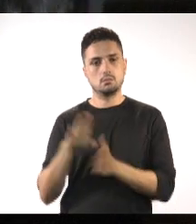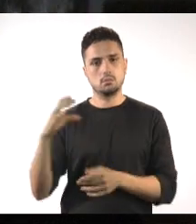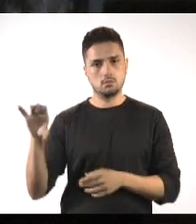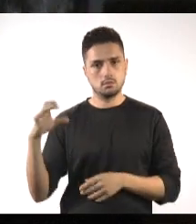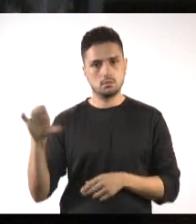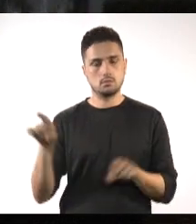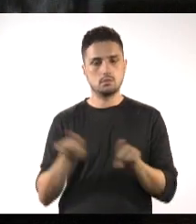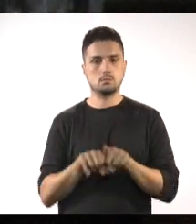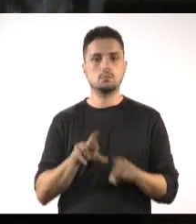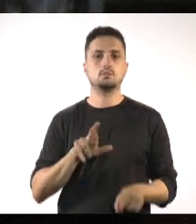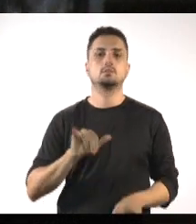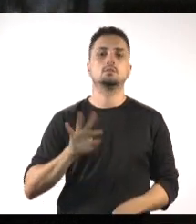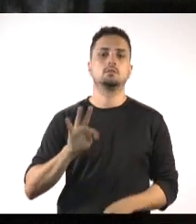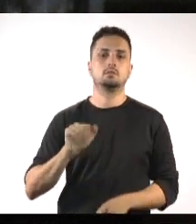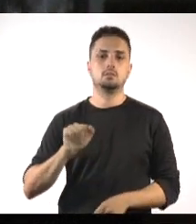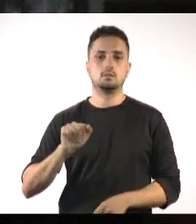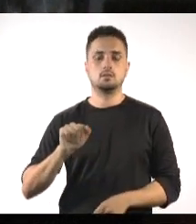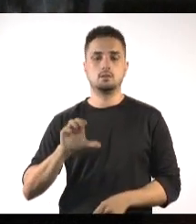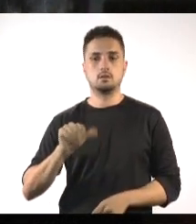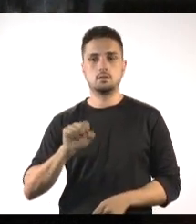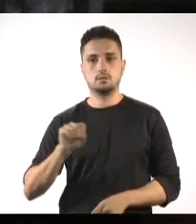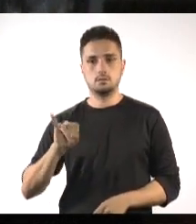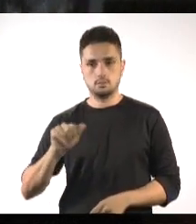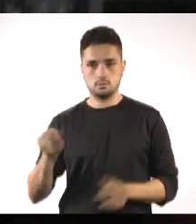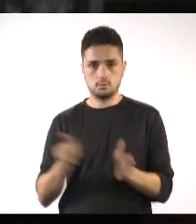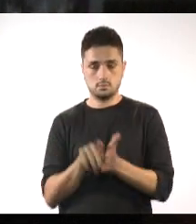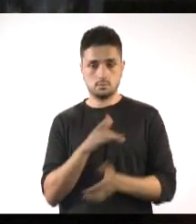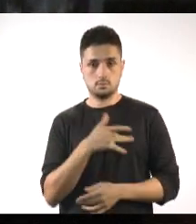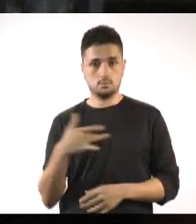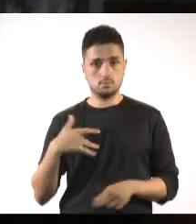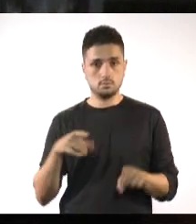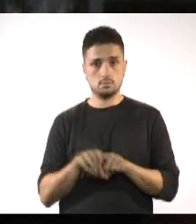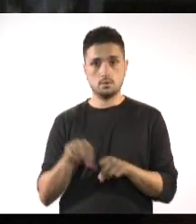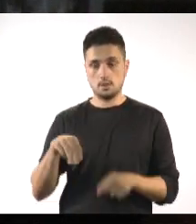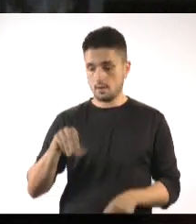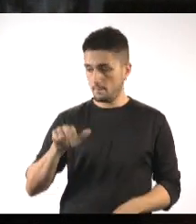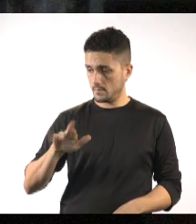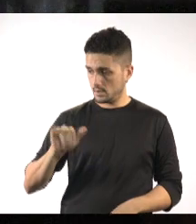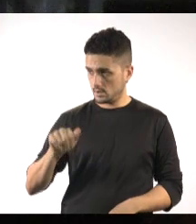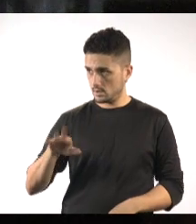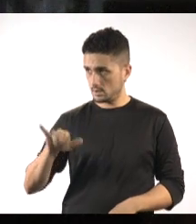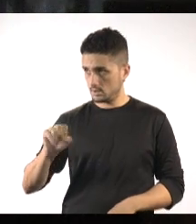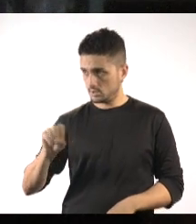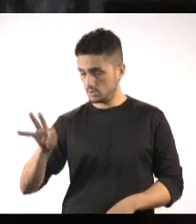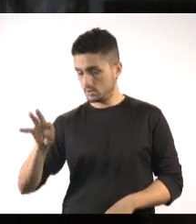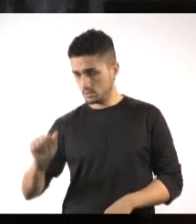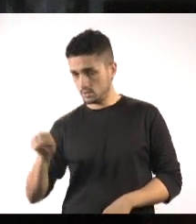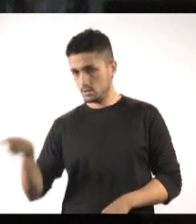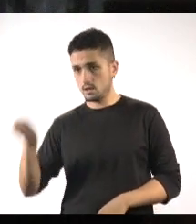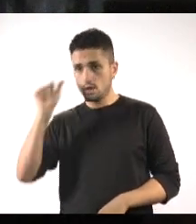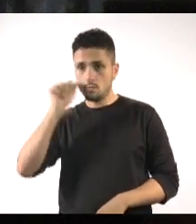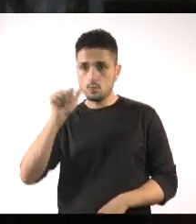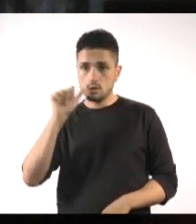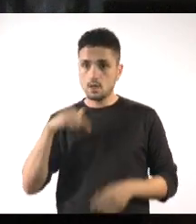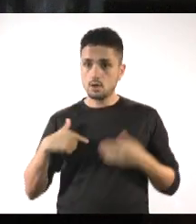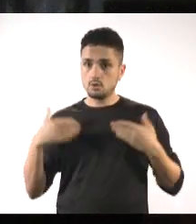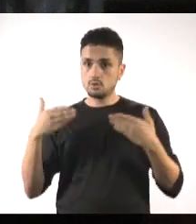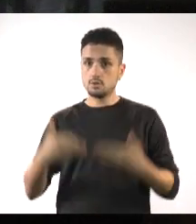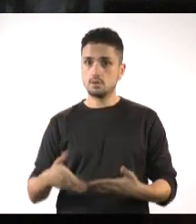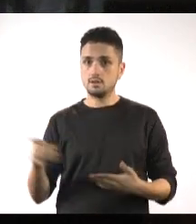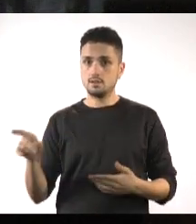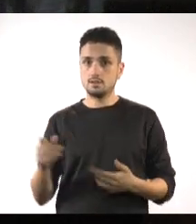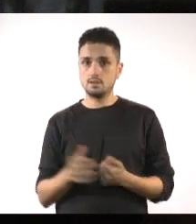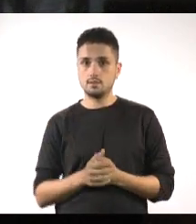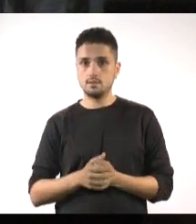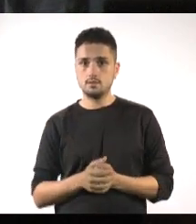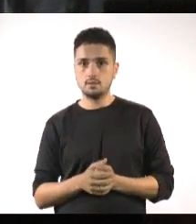de Cássia, da Pastoral da Saúde, e a Maria Cristina Sá. Ela, assim que eu cheguei ao Rio, ela